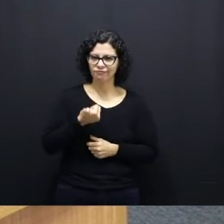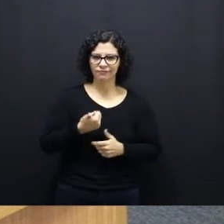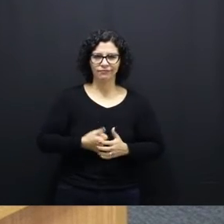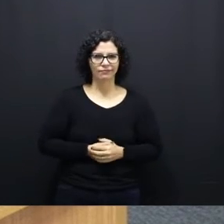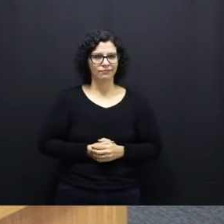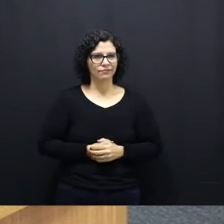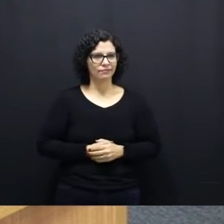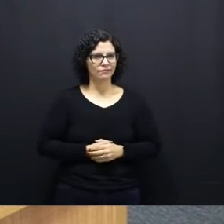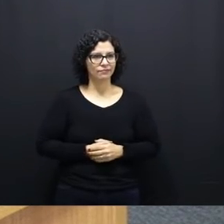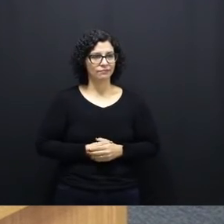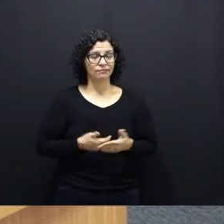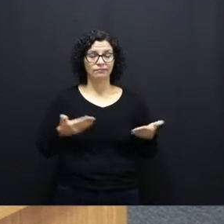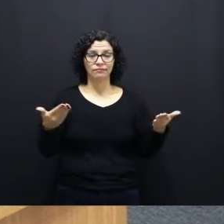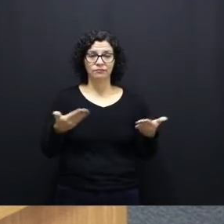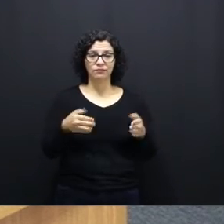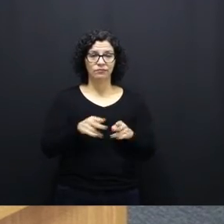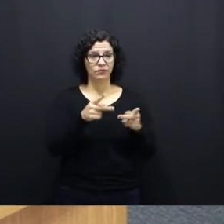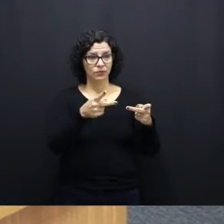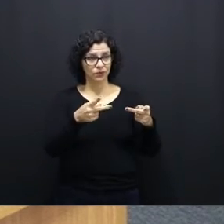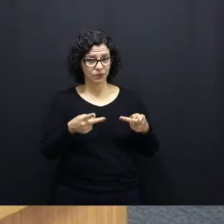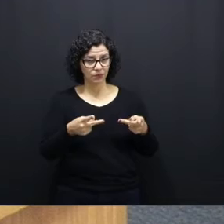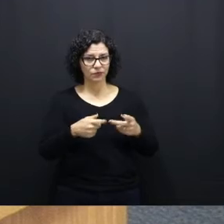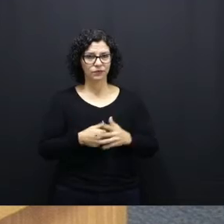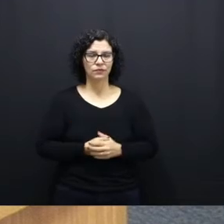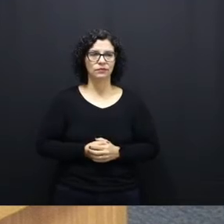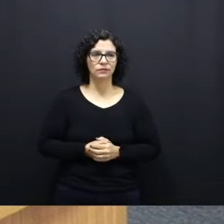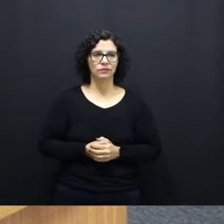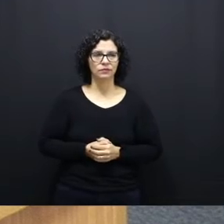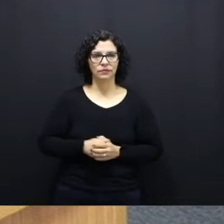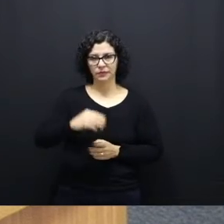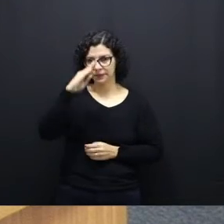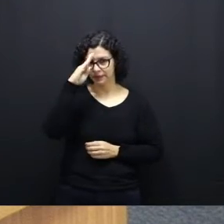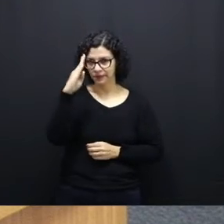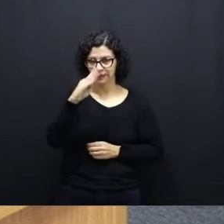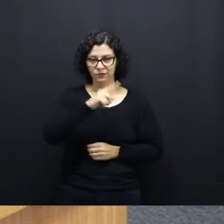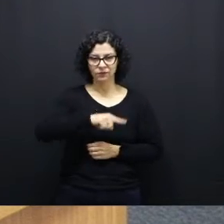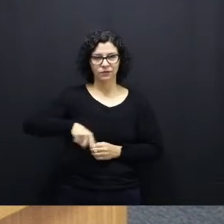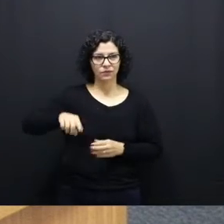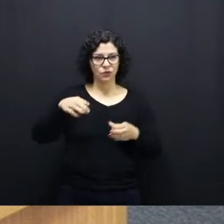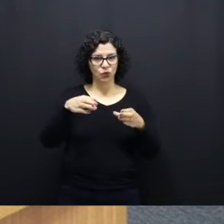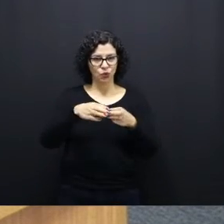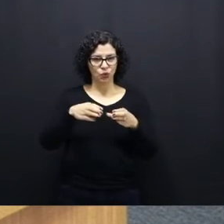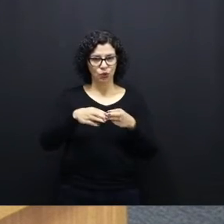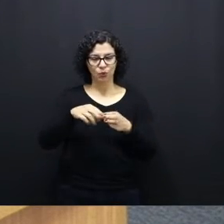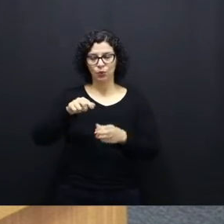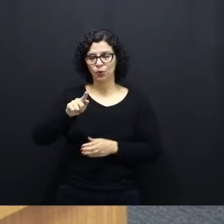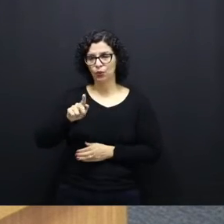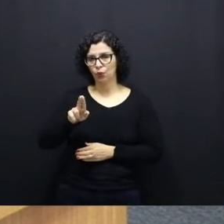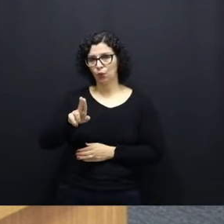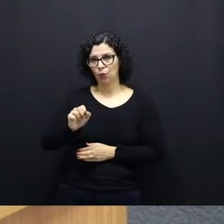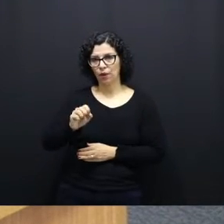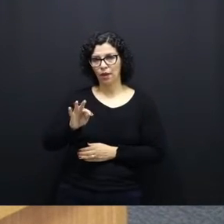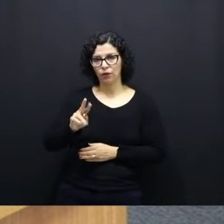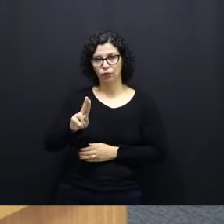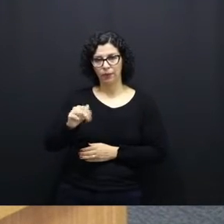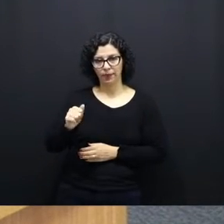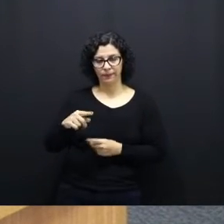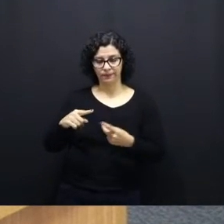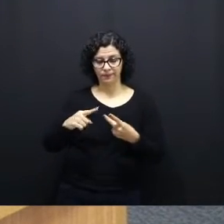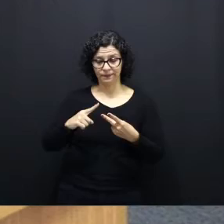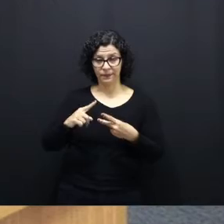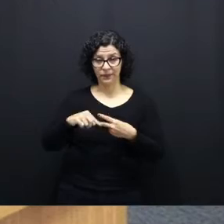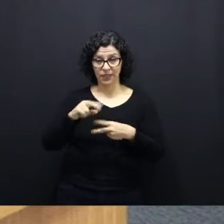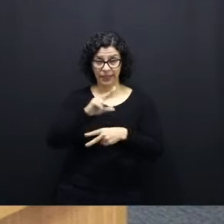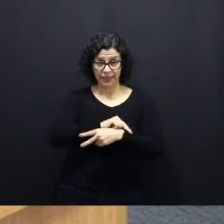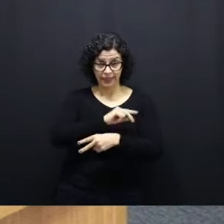gostaria que te deixar um convite principalmente a bancada do Guatupê criador grilo criador